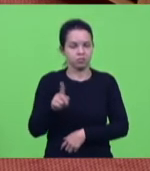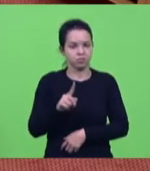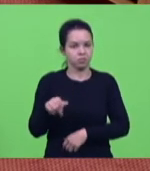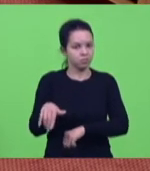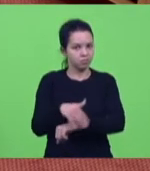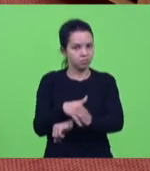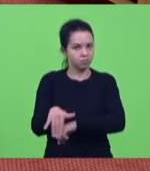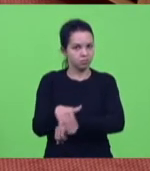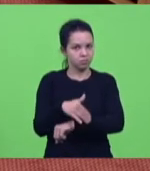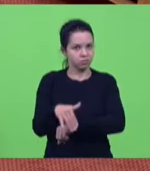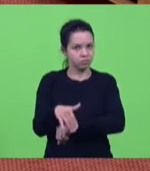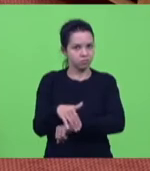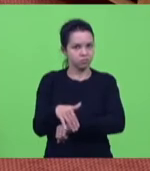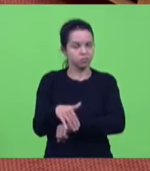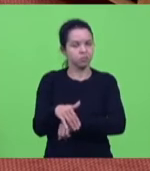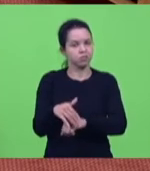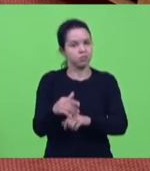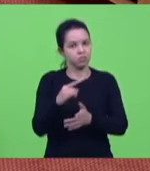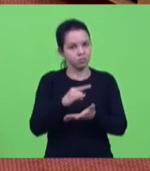que não foi entregue.